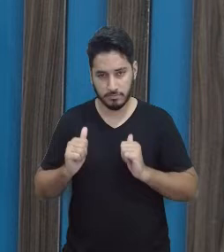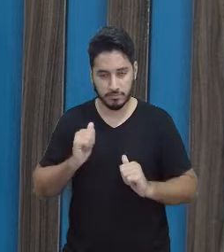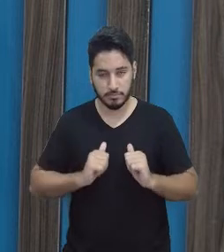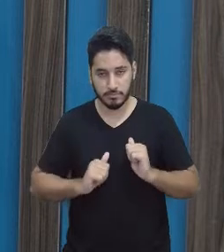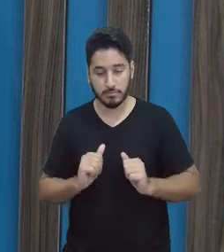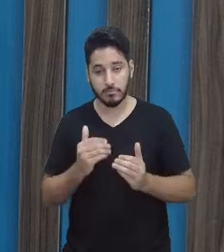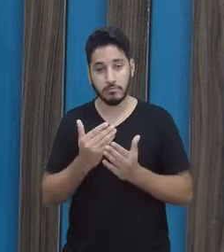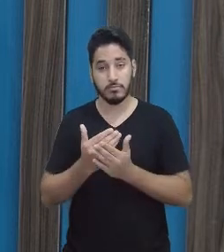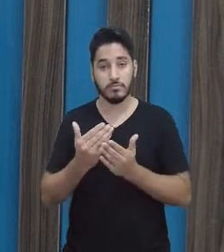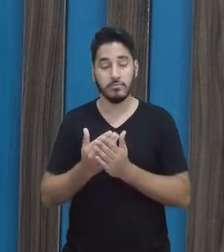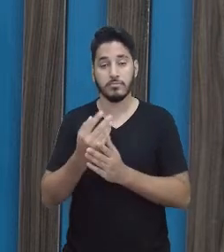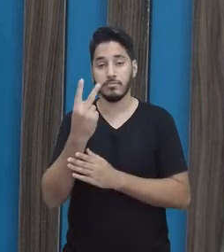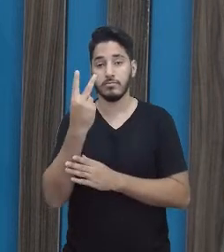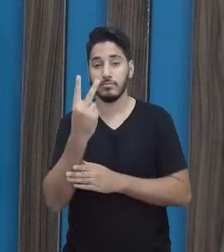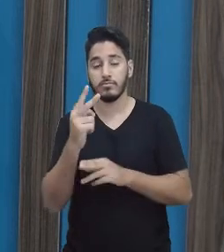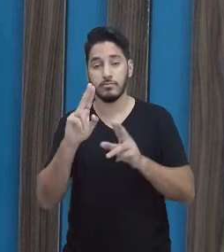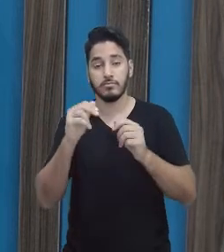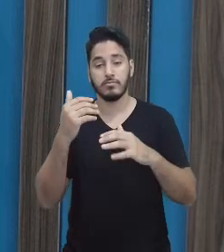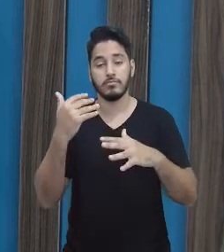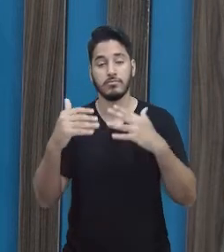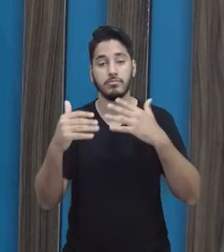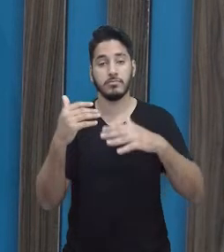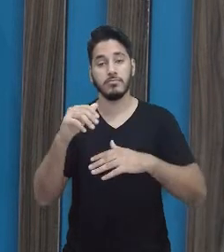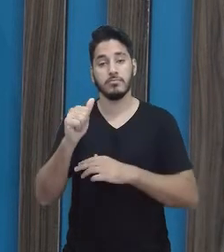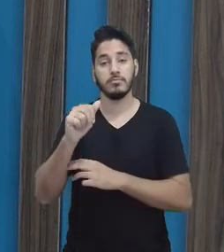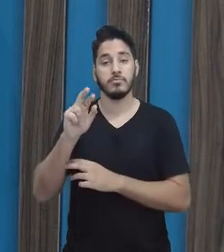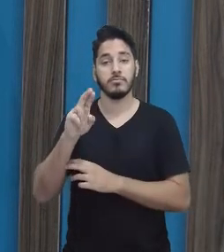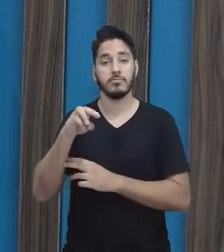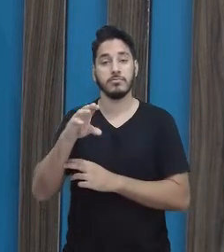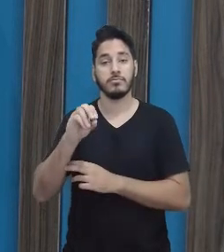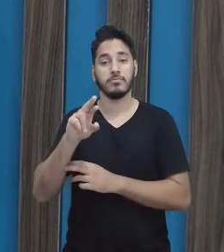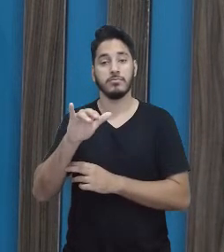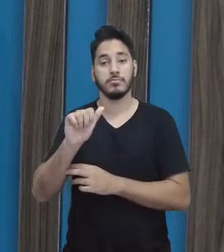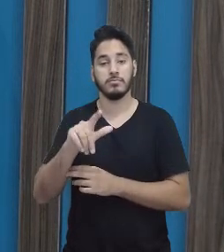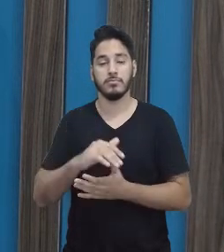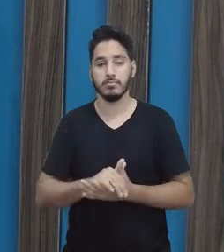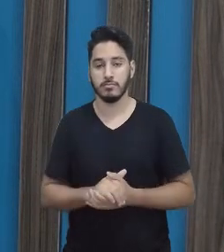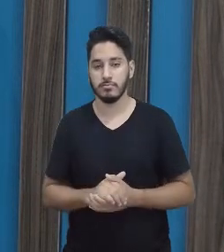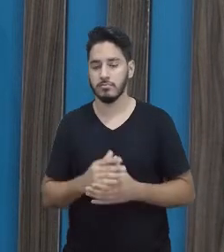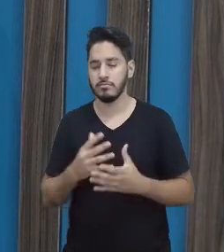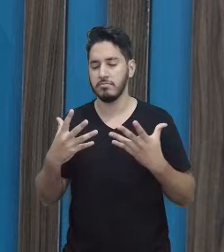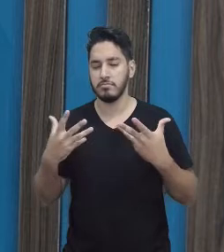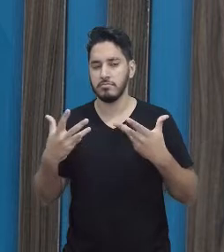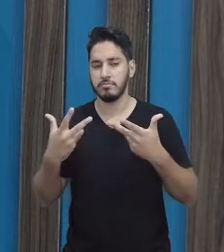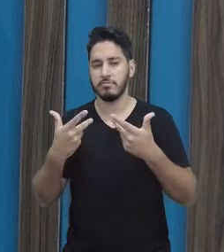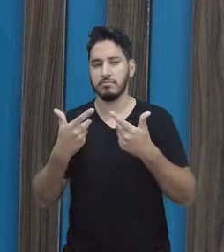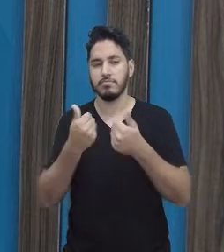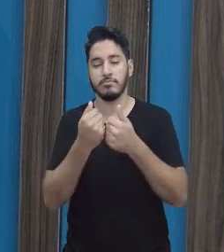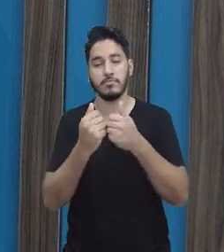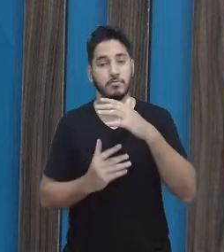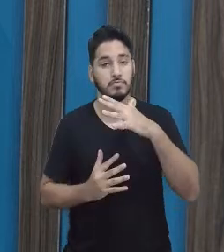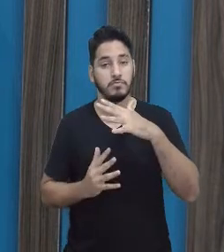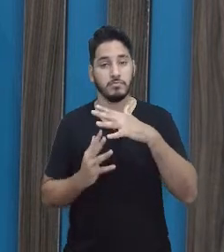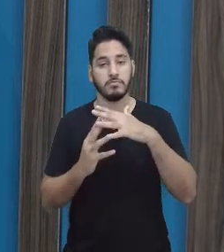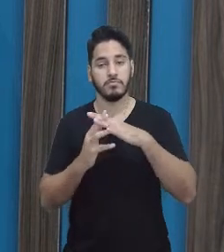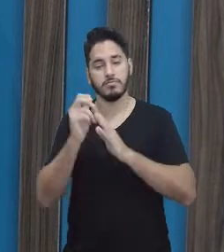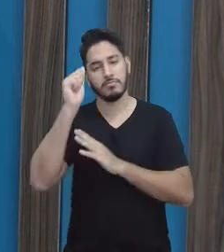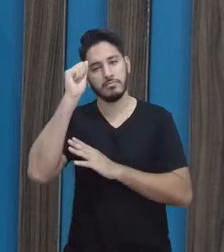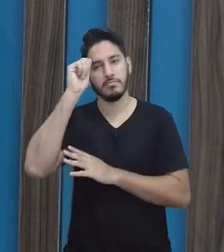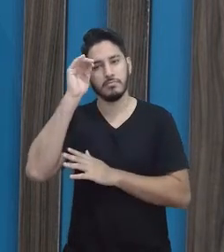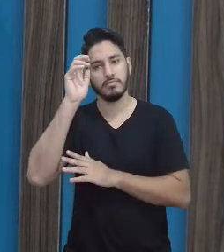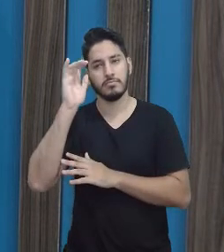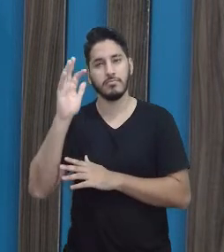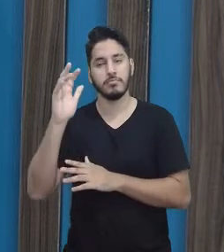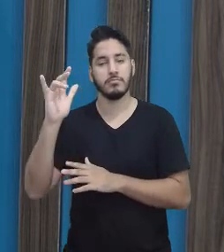essa parte 2 do movimento armorial, que está fantástico, cheio desse mundo imaginário,